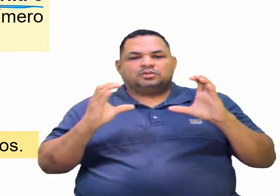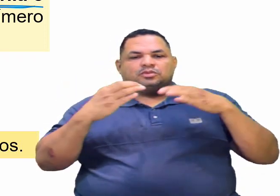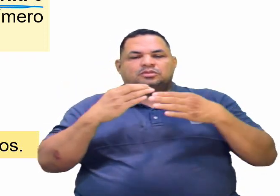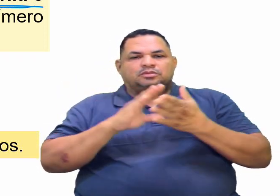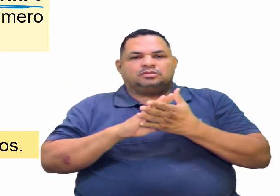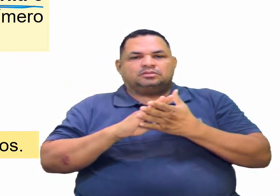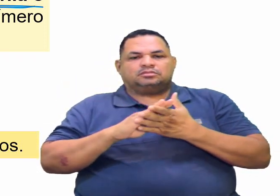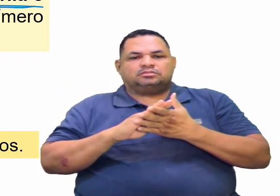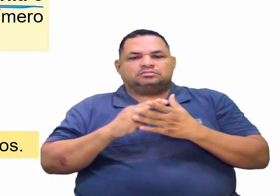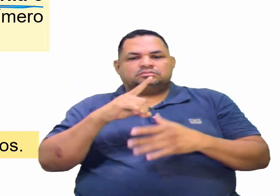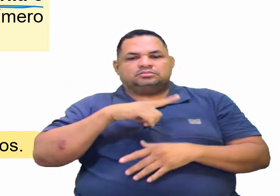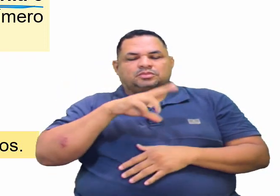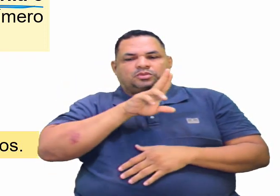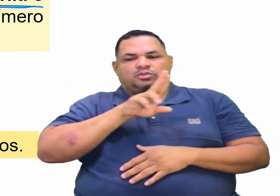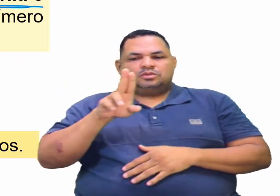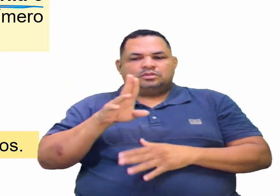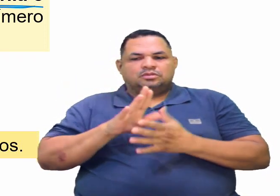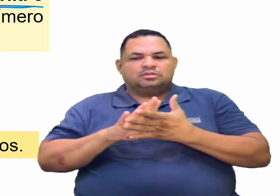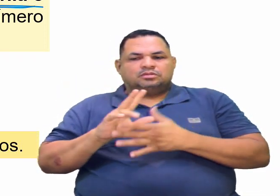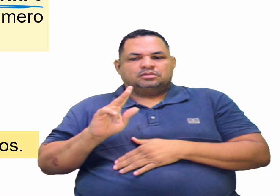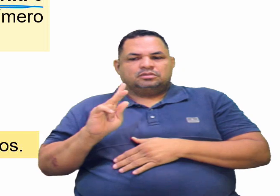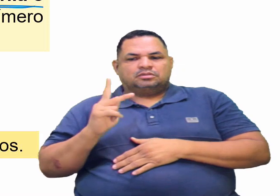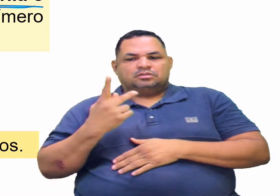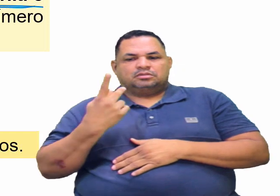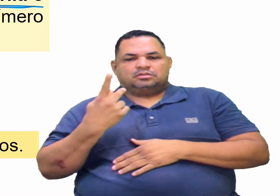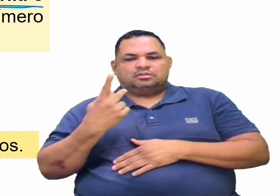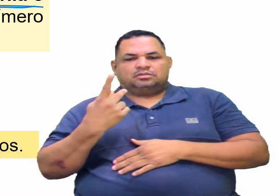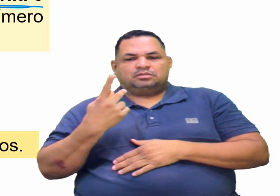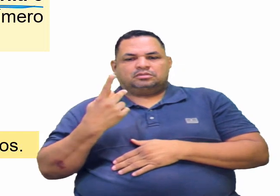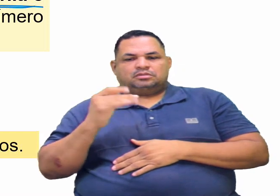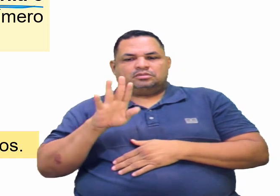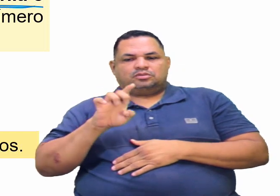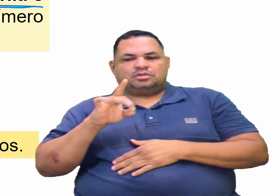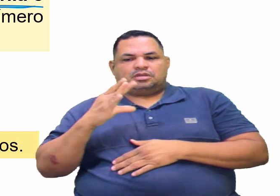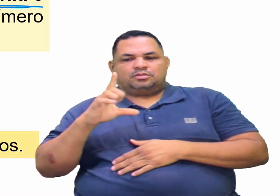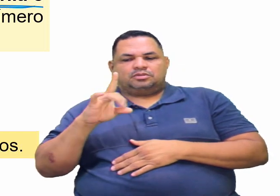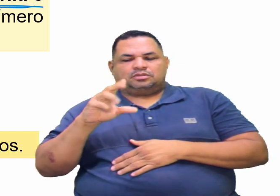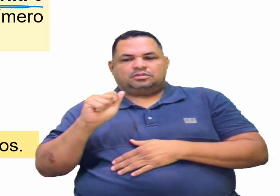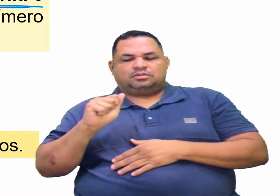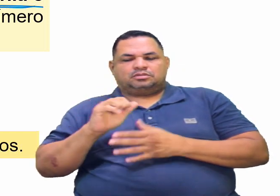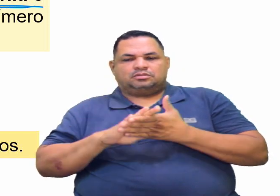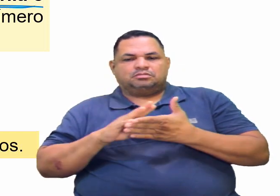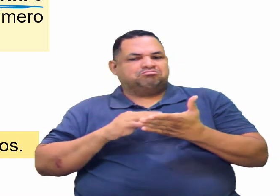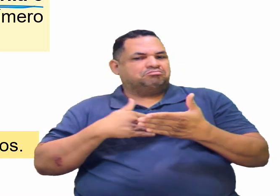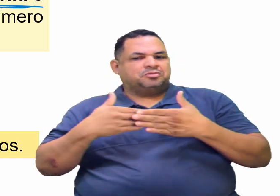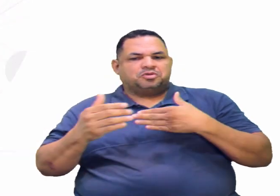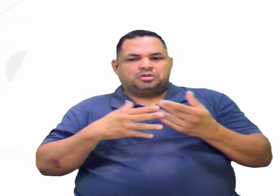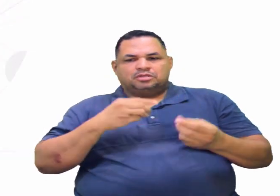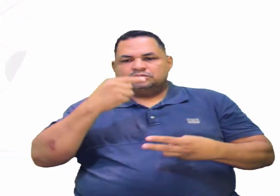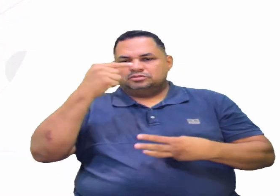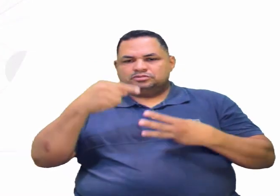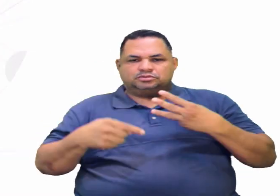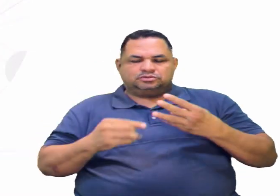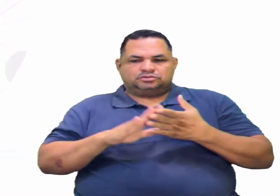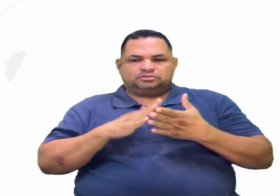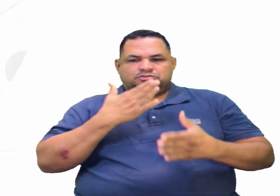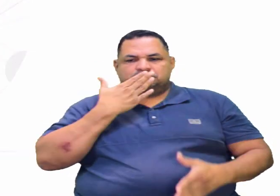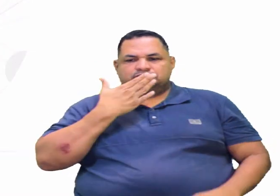funcional, vai ser dado o nome do hidrocarboneto normalmente, seja alcano, alceno ou alcino.